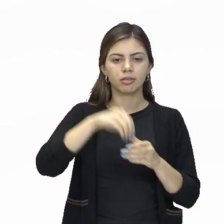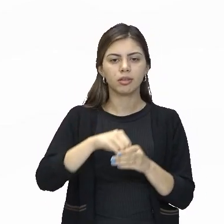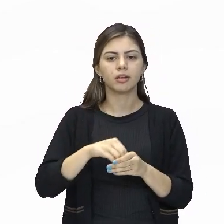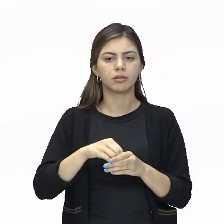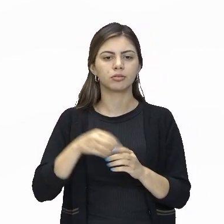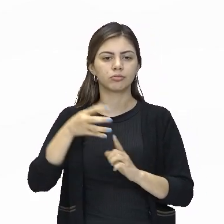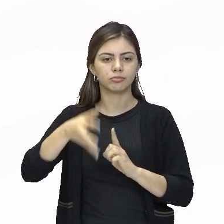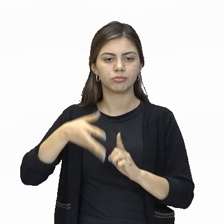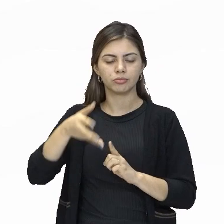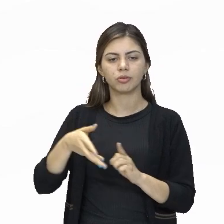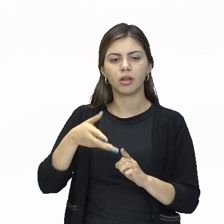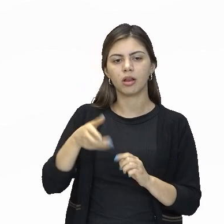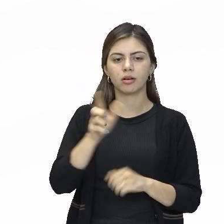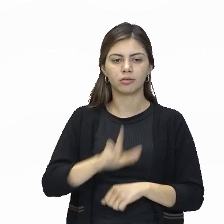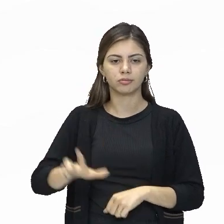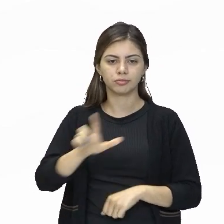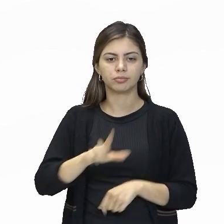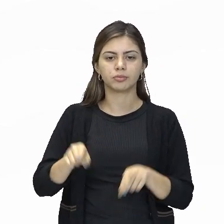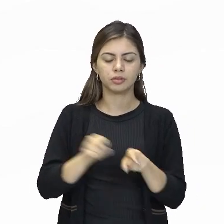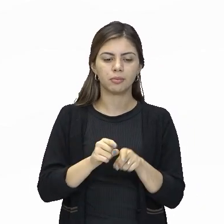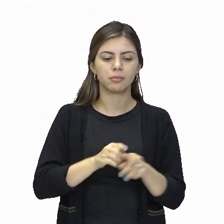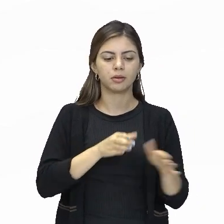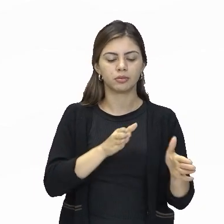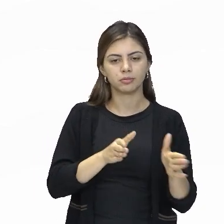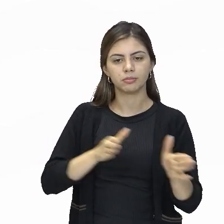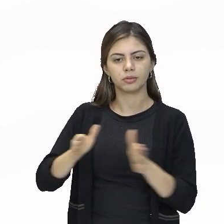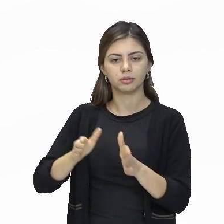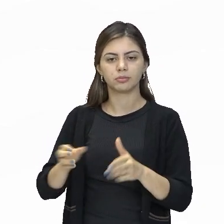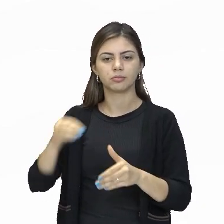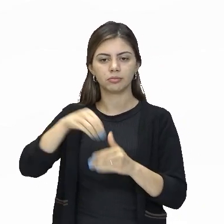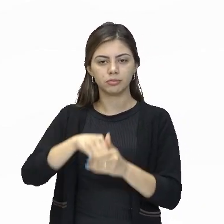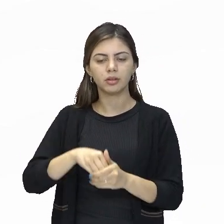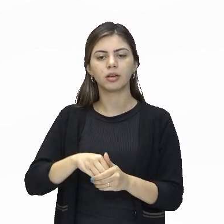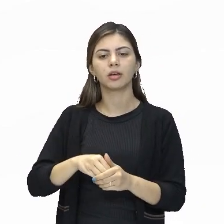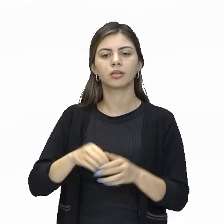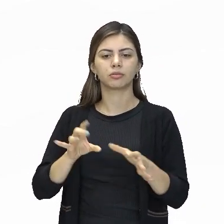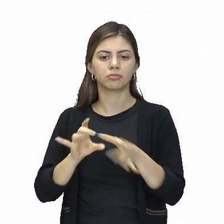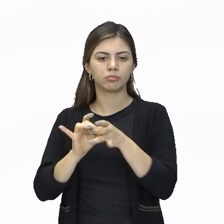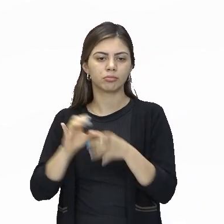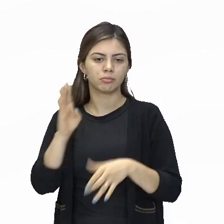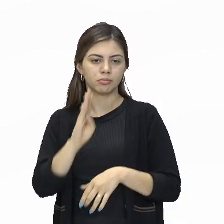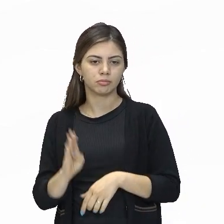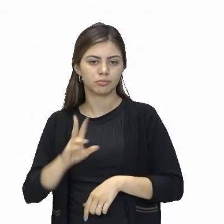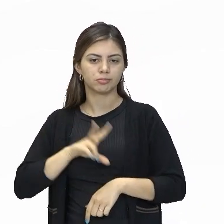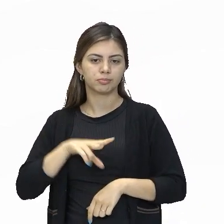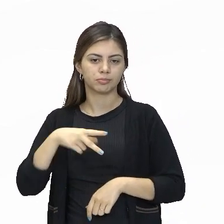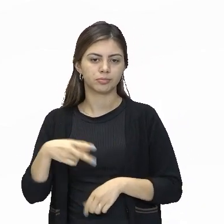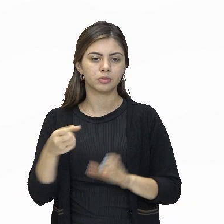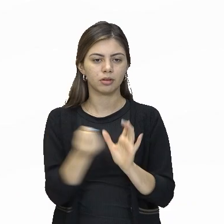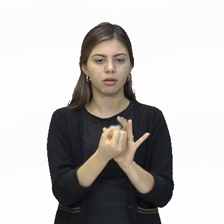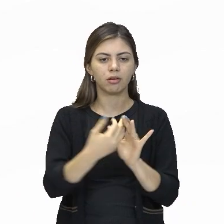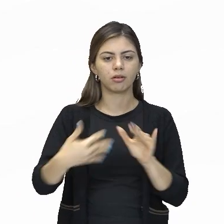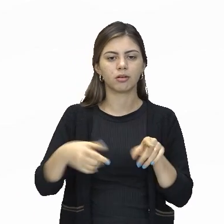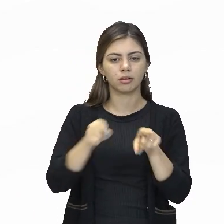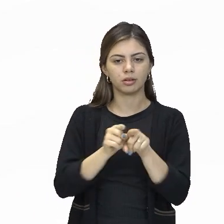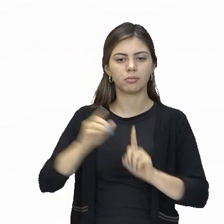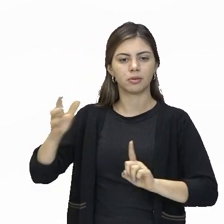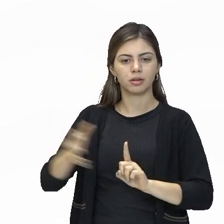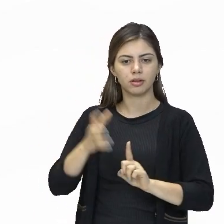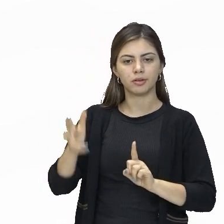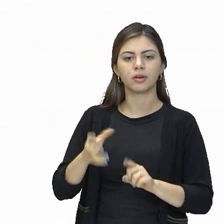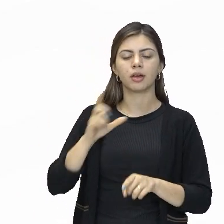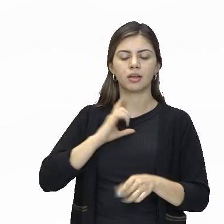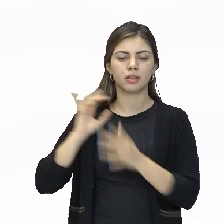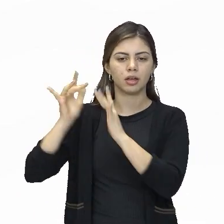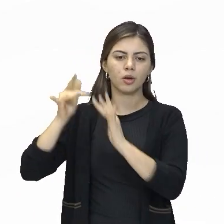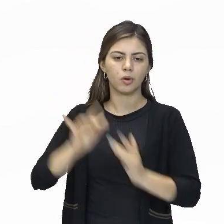literaturas. Estilos de época nas literaturas brasileira e portuguesa, suas características,